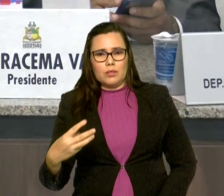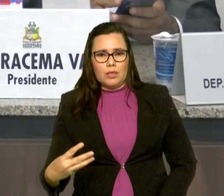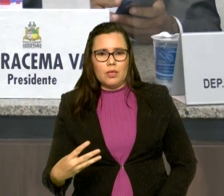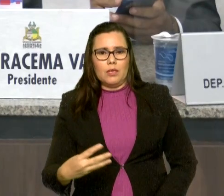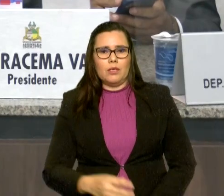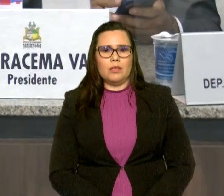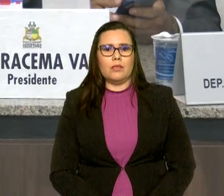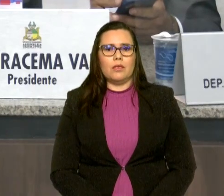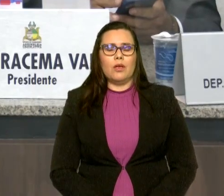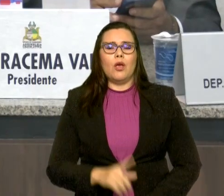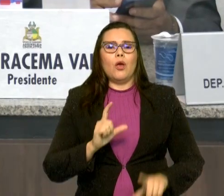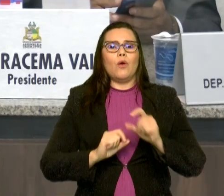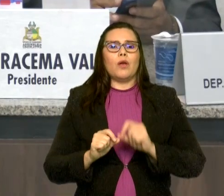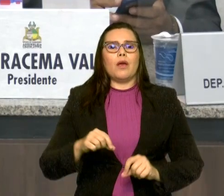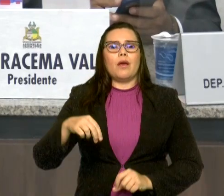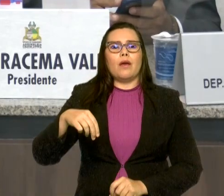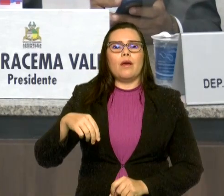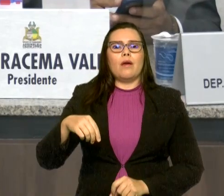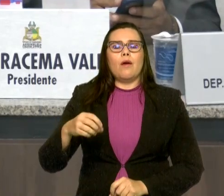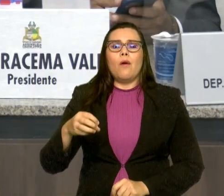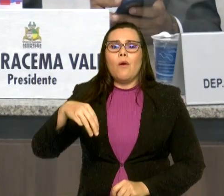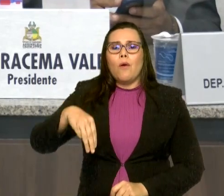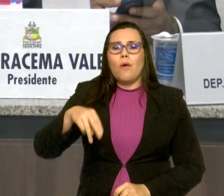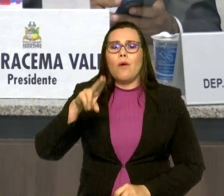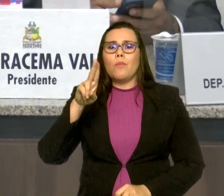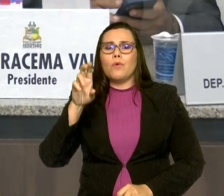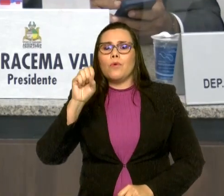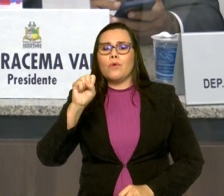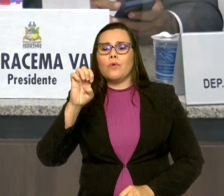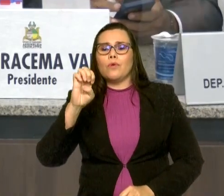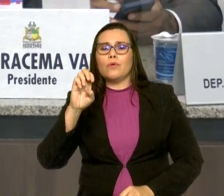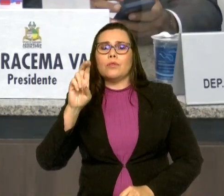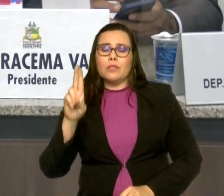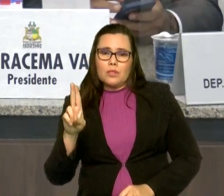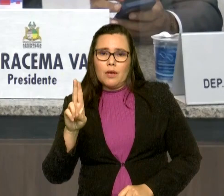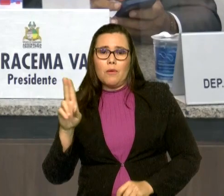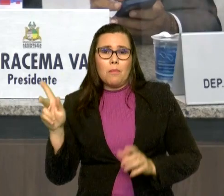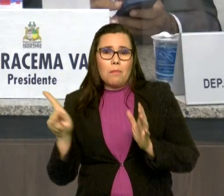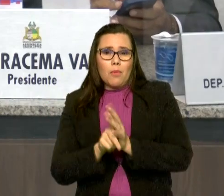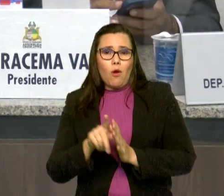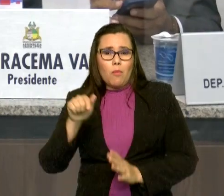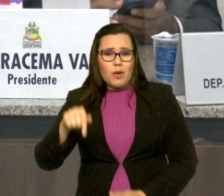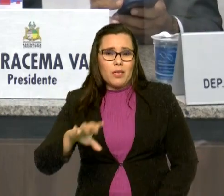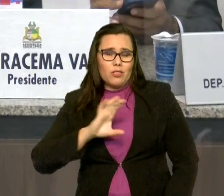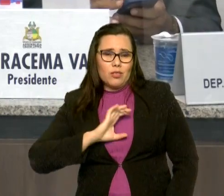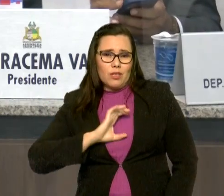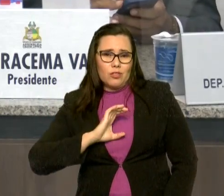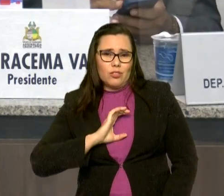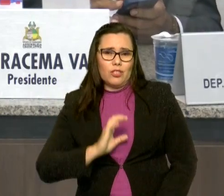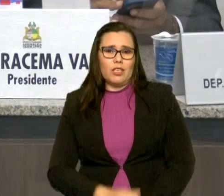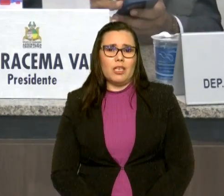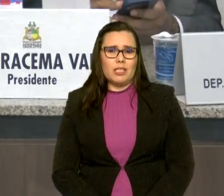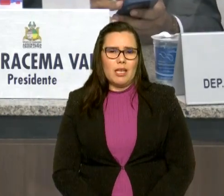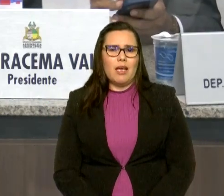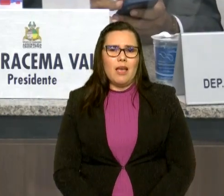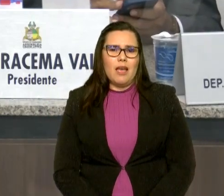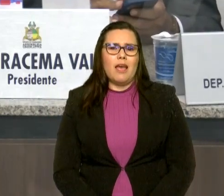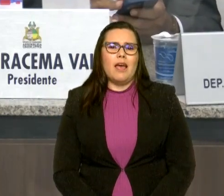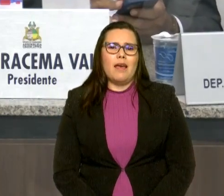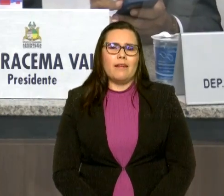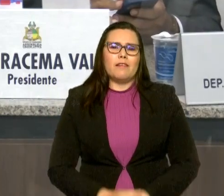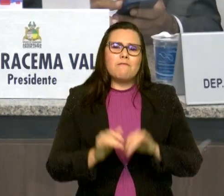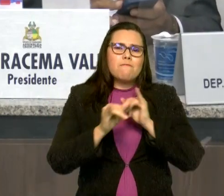da Balaiada em Caxias à condição de patrimônio cultural e material do Estado do Maranhão e da